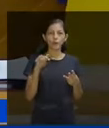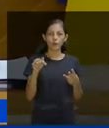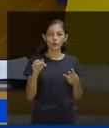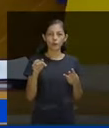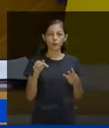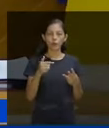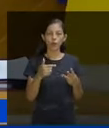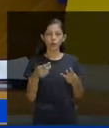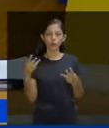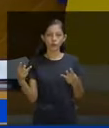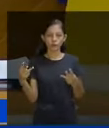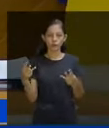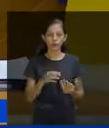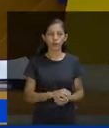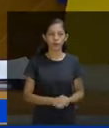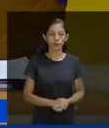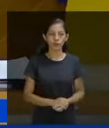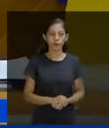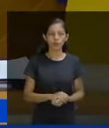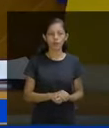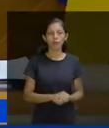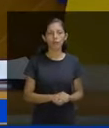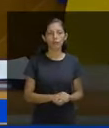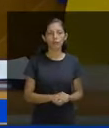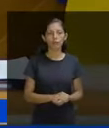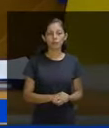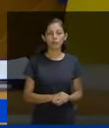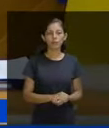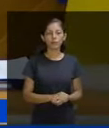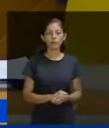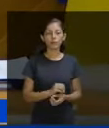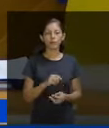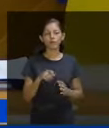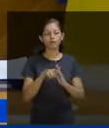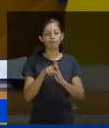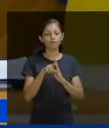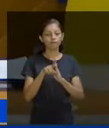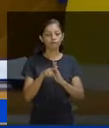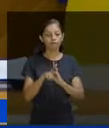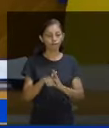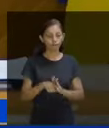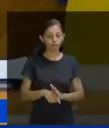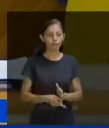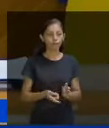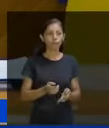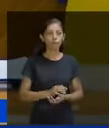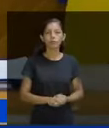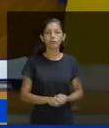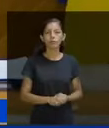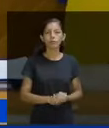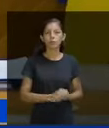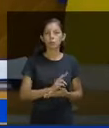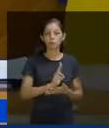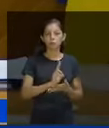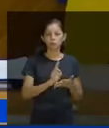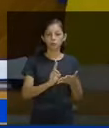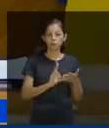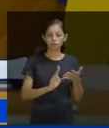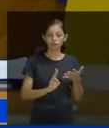2023, em que são investigantes, são partes Pedro Filé Lourenço da Costa Neto, Alexandre Ramos da